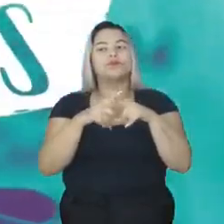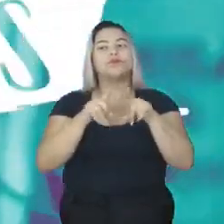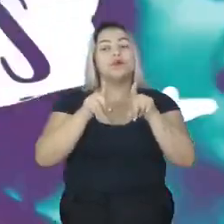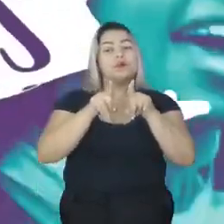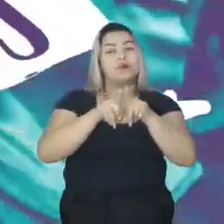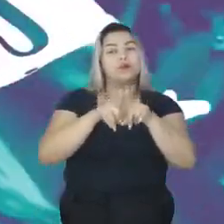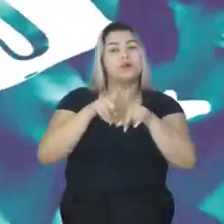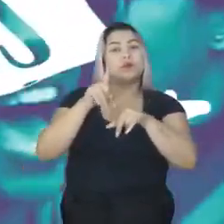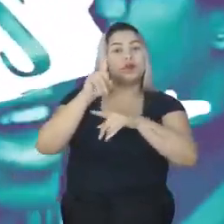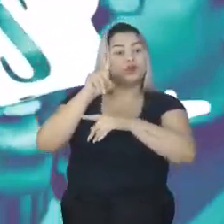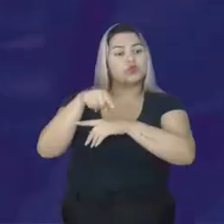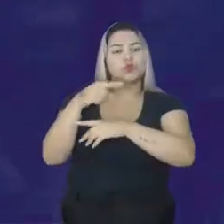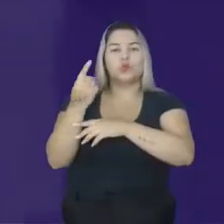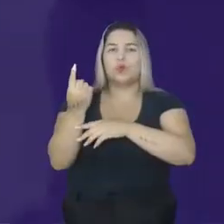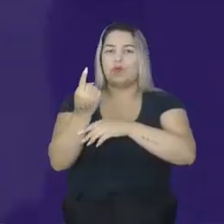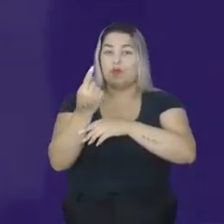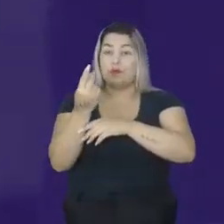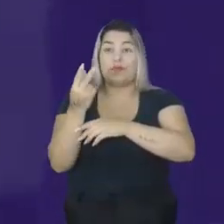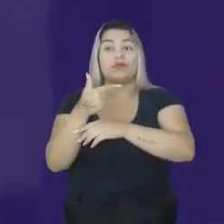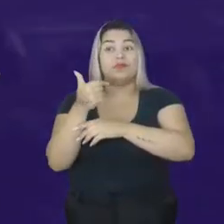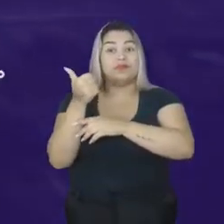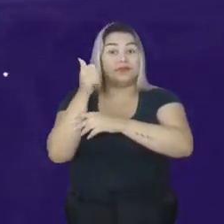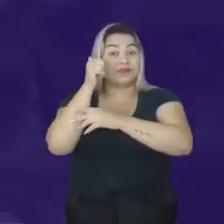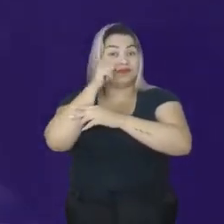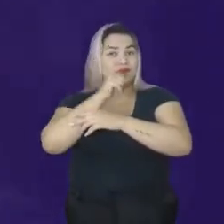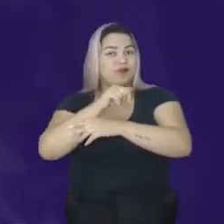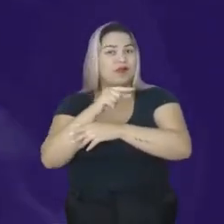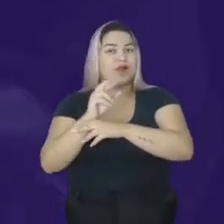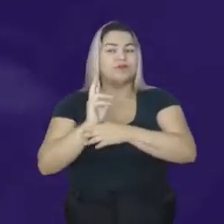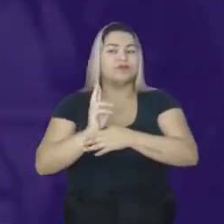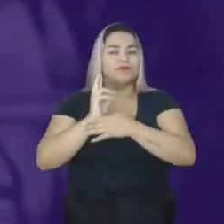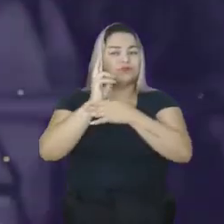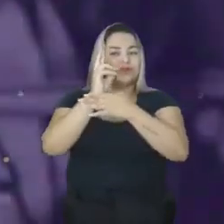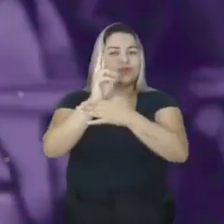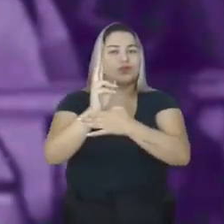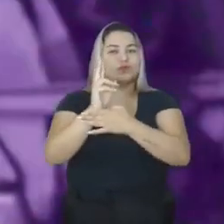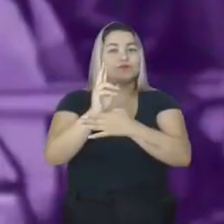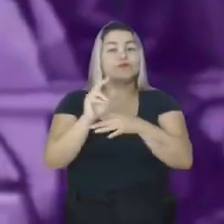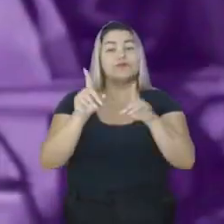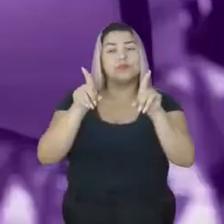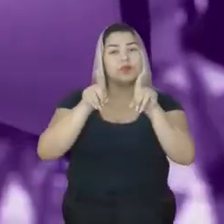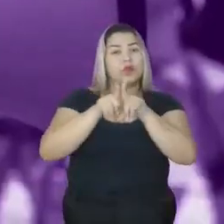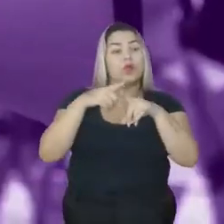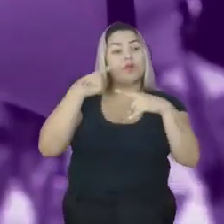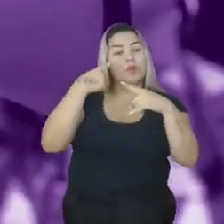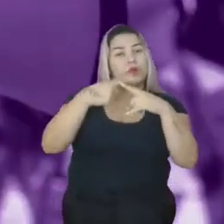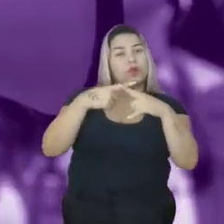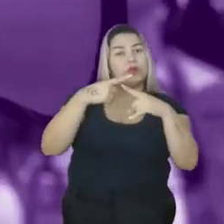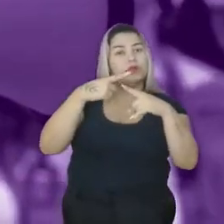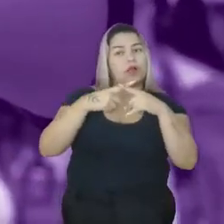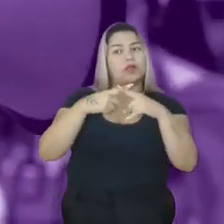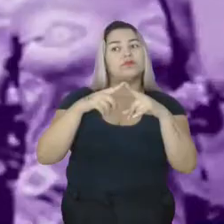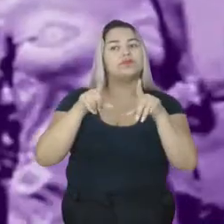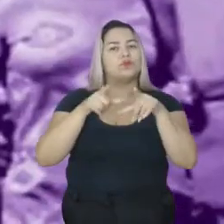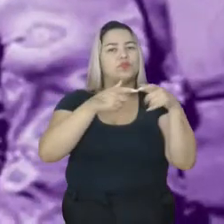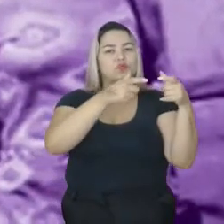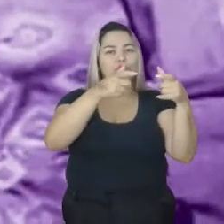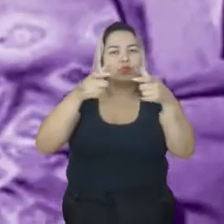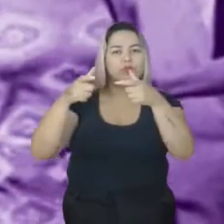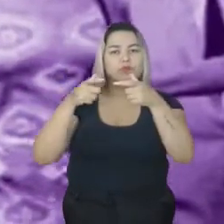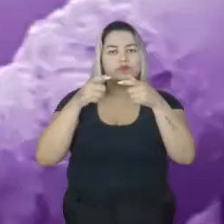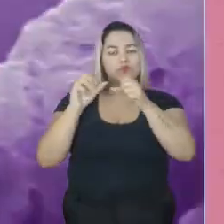Eu sou uma delas, são elas por elas, ocupando os espaços